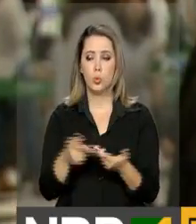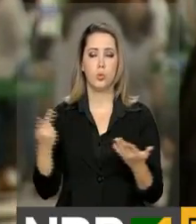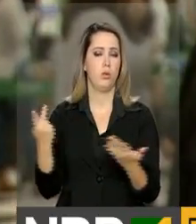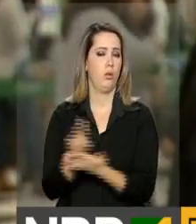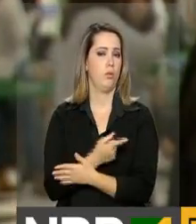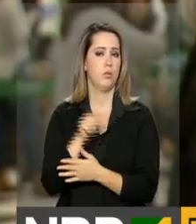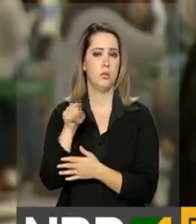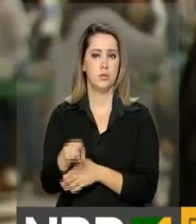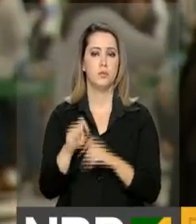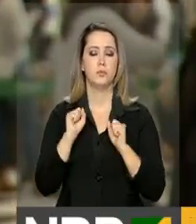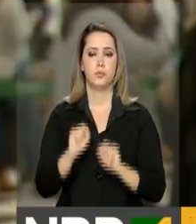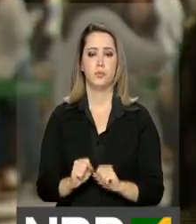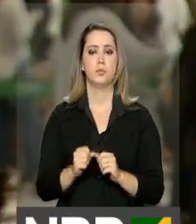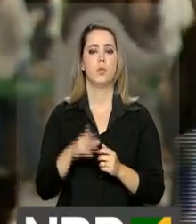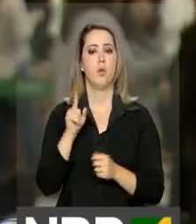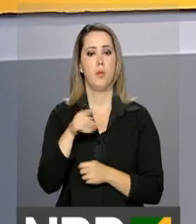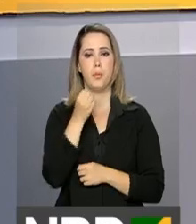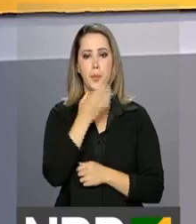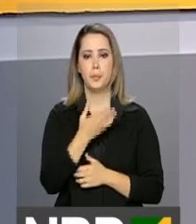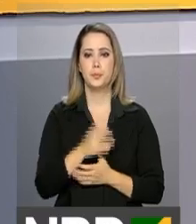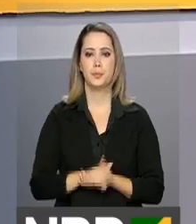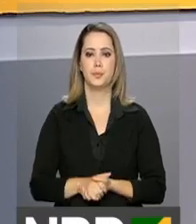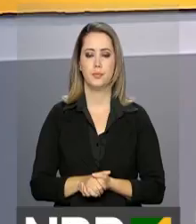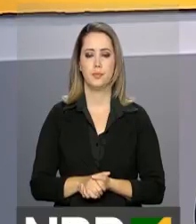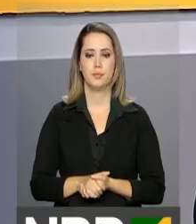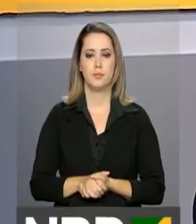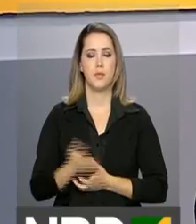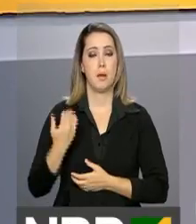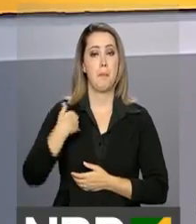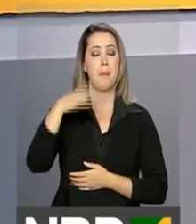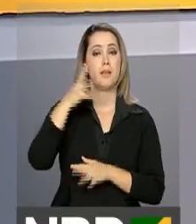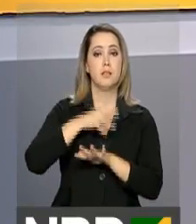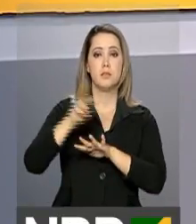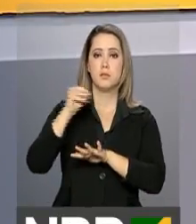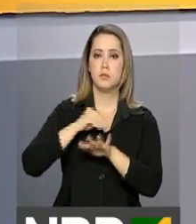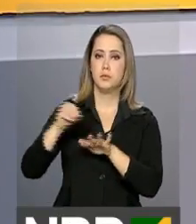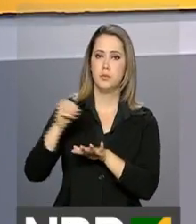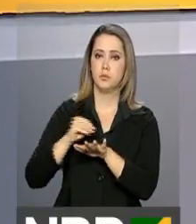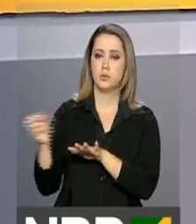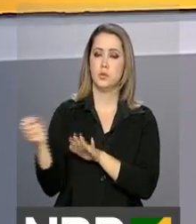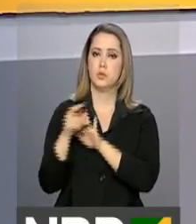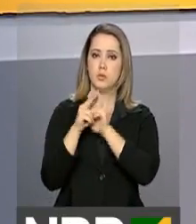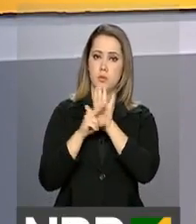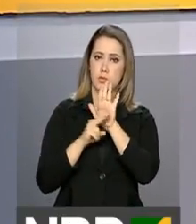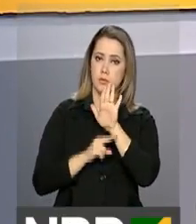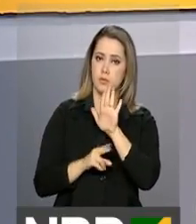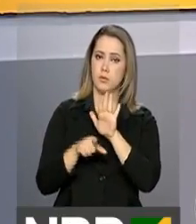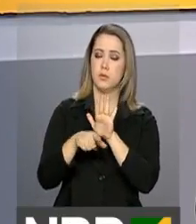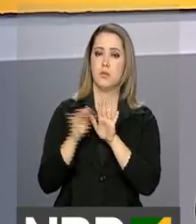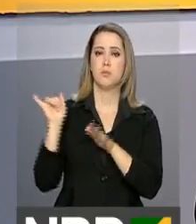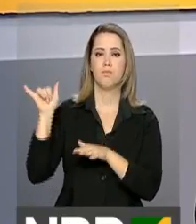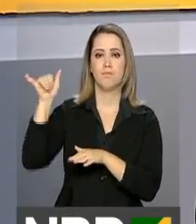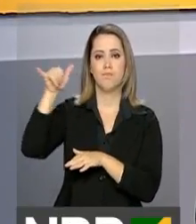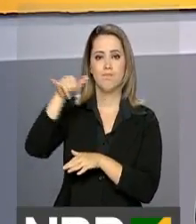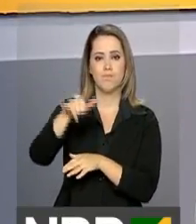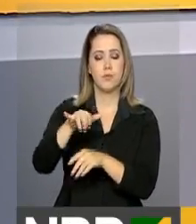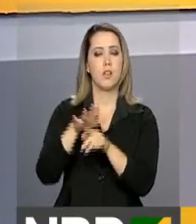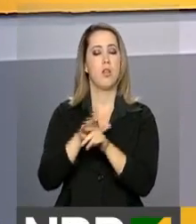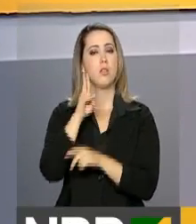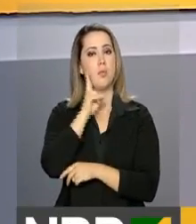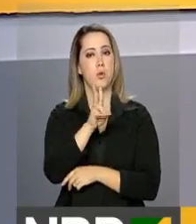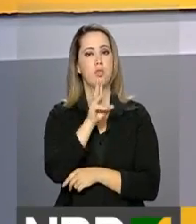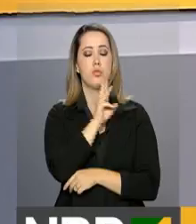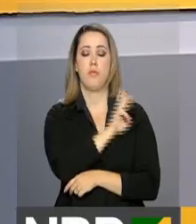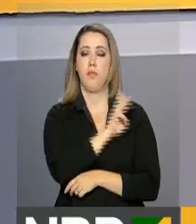fazer vale a pena para mais informações sobre as novas regras do transporte aéreo acesse a página